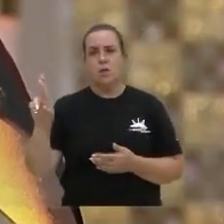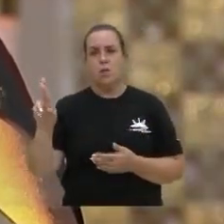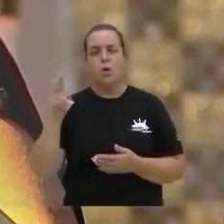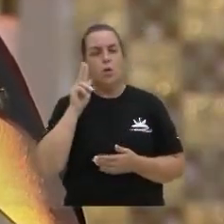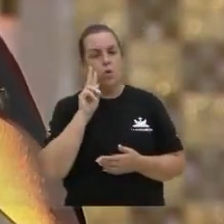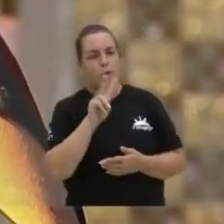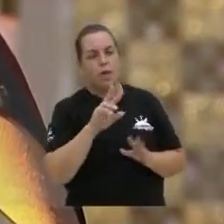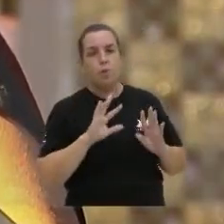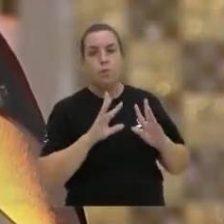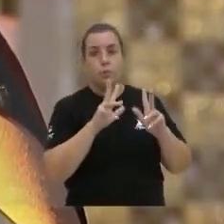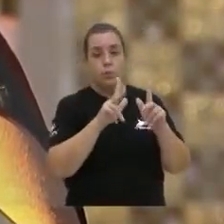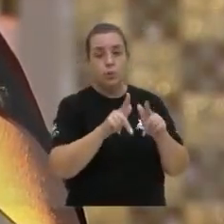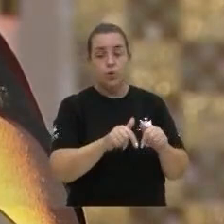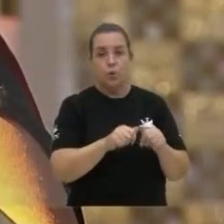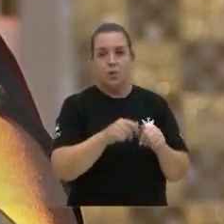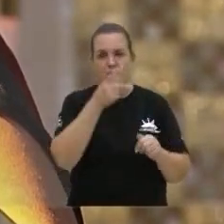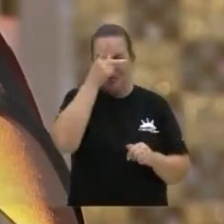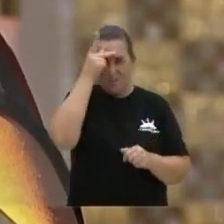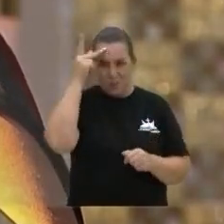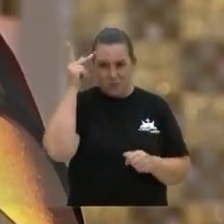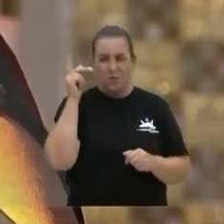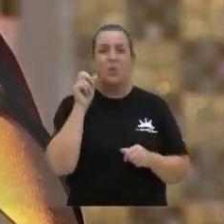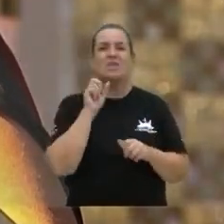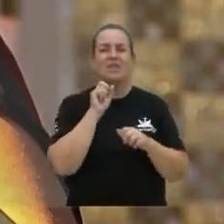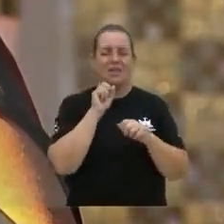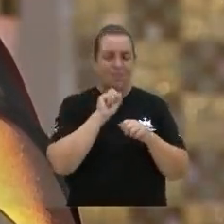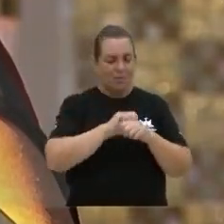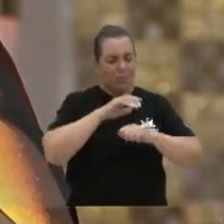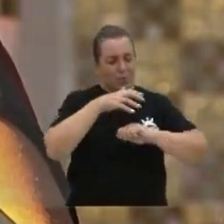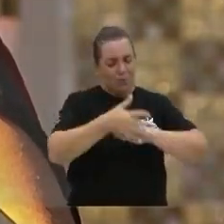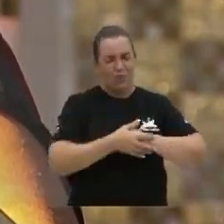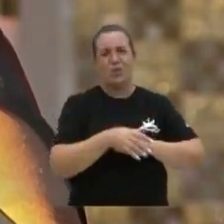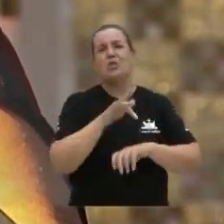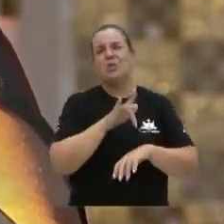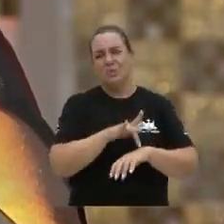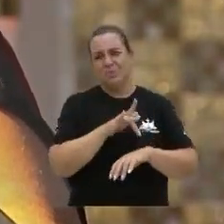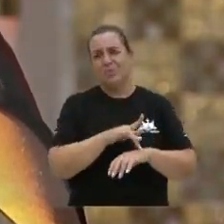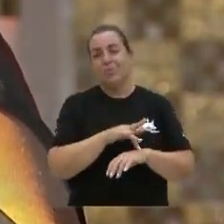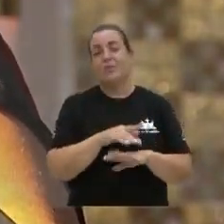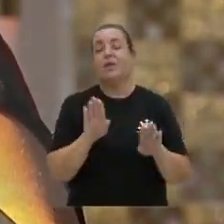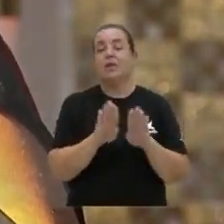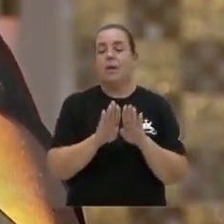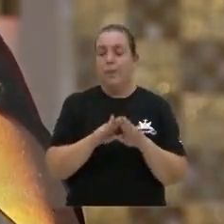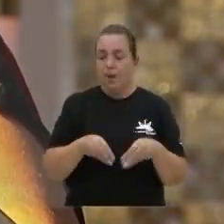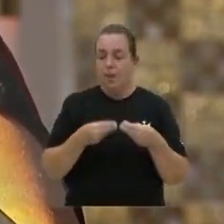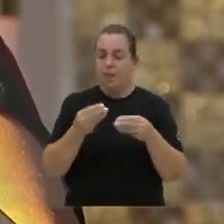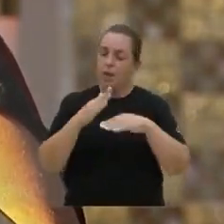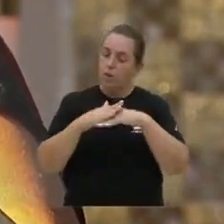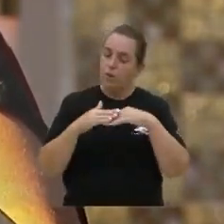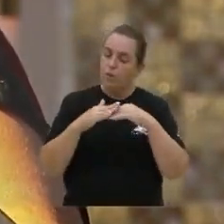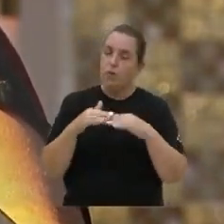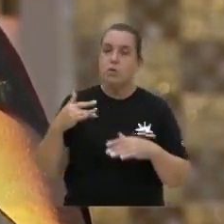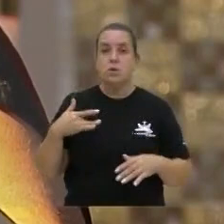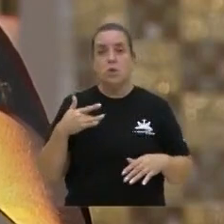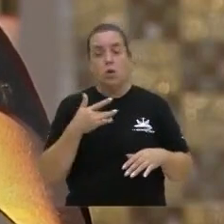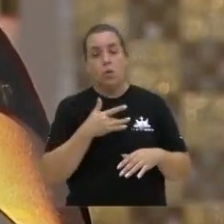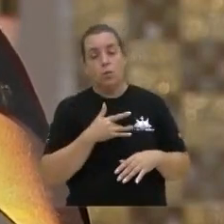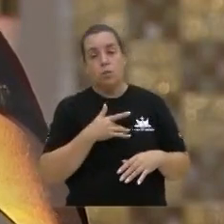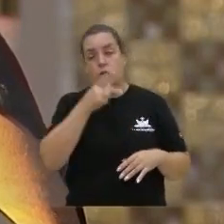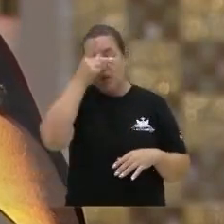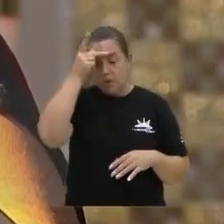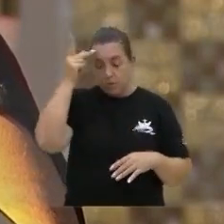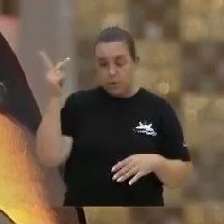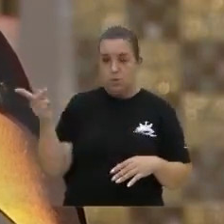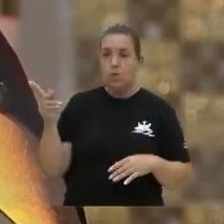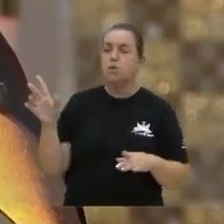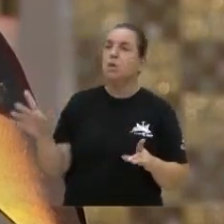olhai por todas as vítimas da Covid-19, dai conforto e saúde aos que se